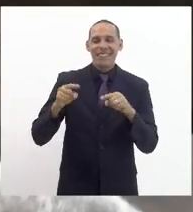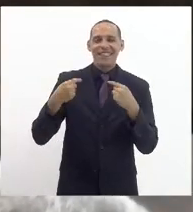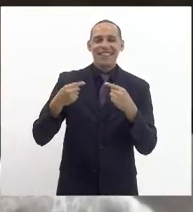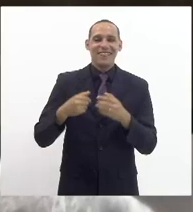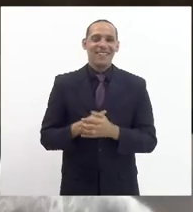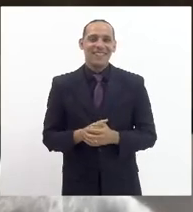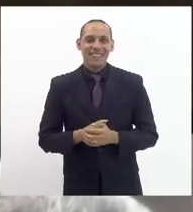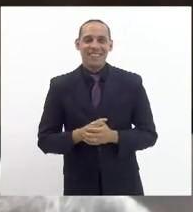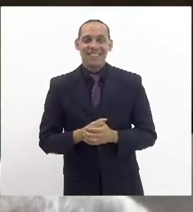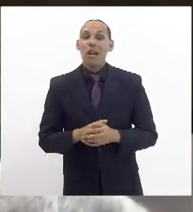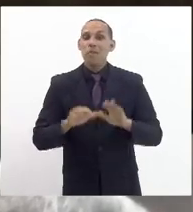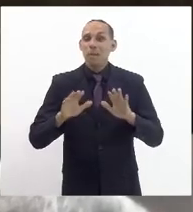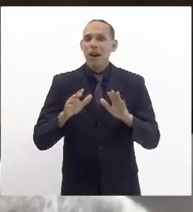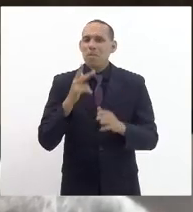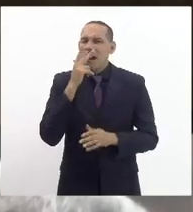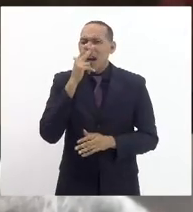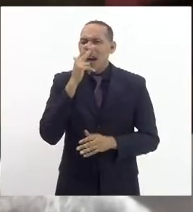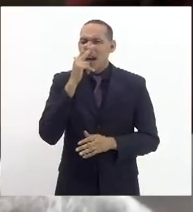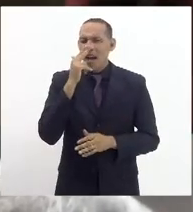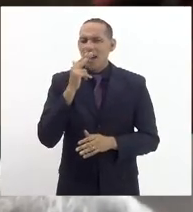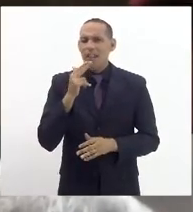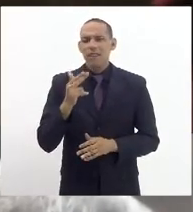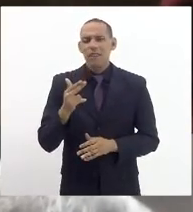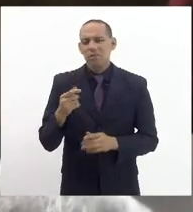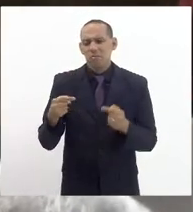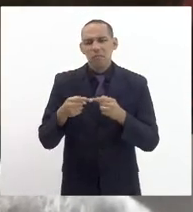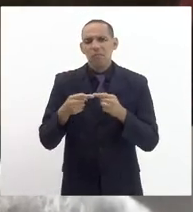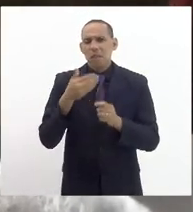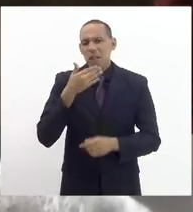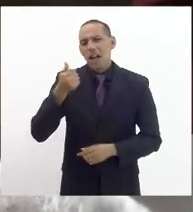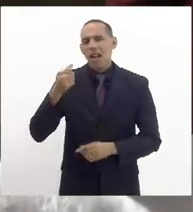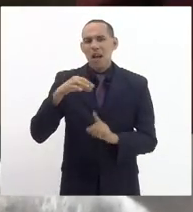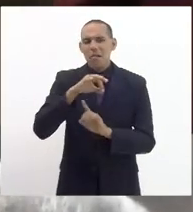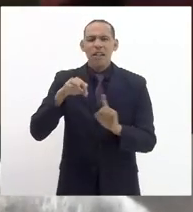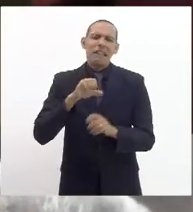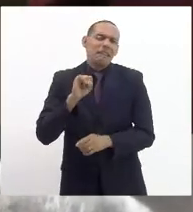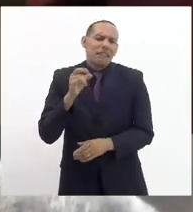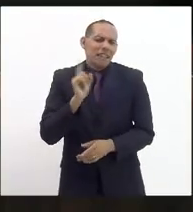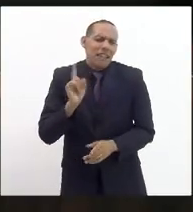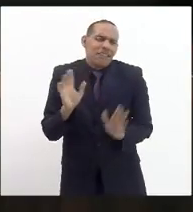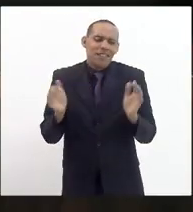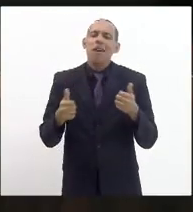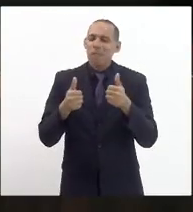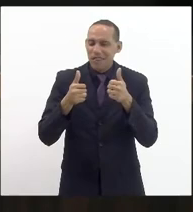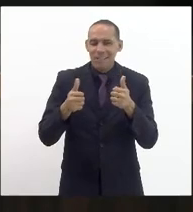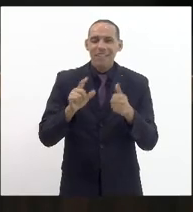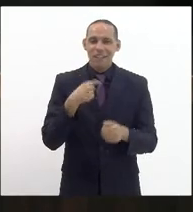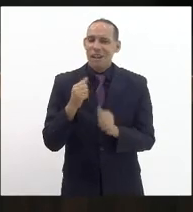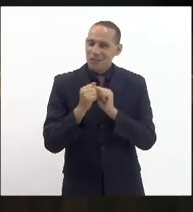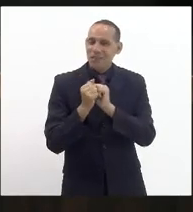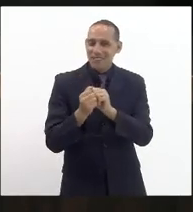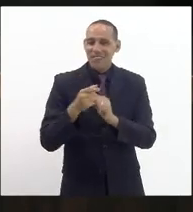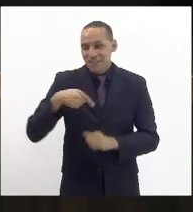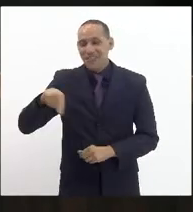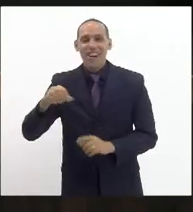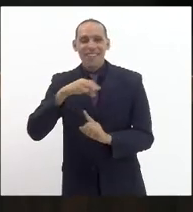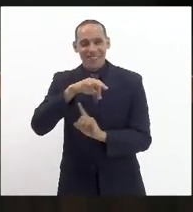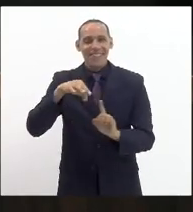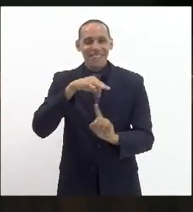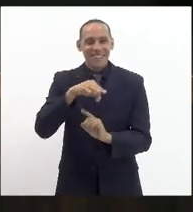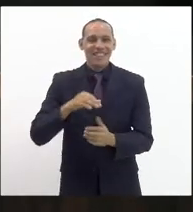provocação. Mas me pareceu mais pertinente a do Espírito Santo. Mas se não for, vamos comigo. Não, é isso mesmo, nós vamos para o Espírito Santo